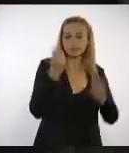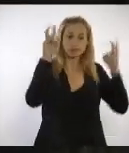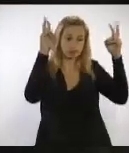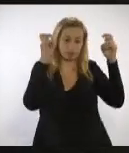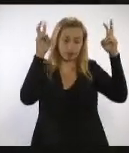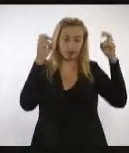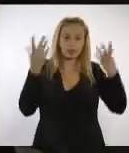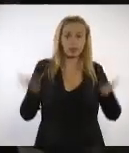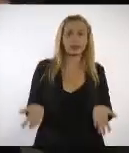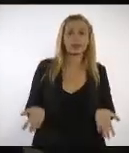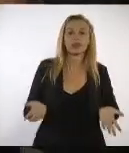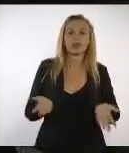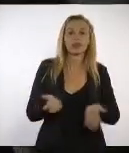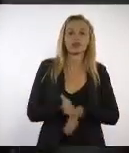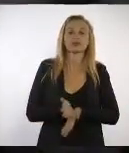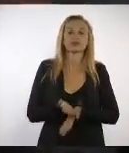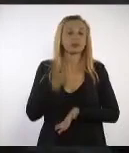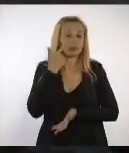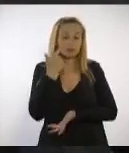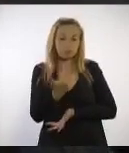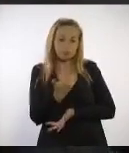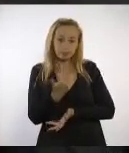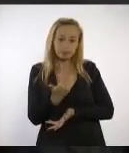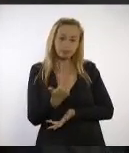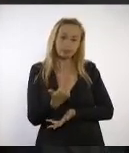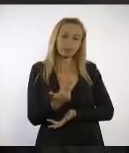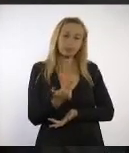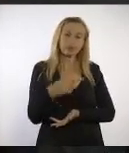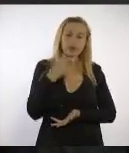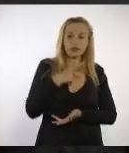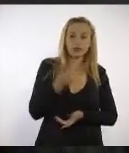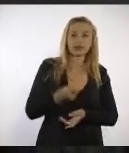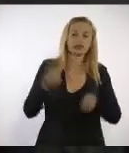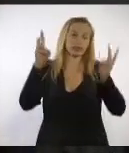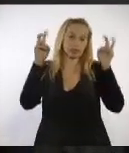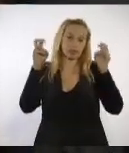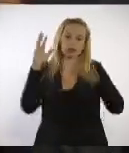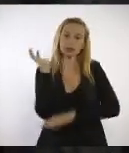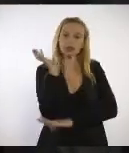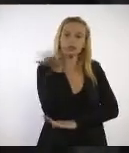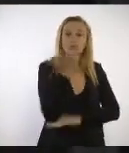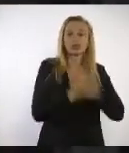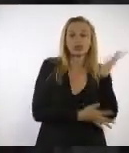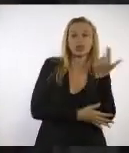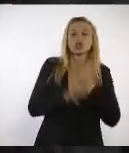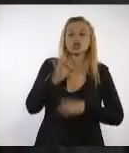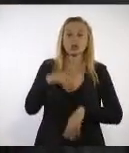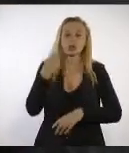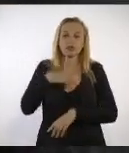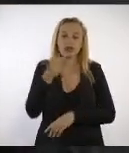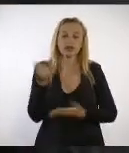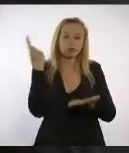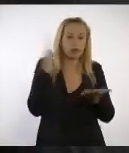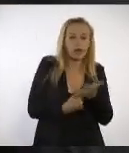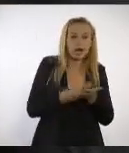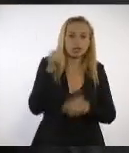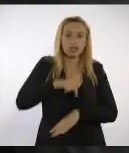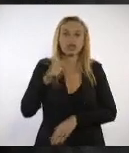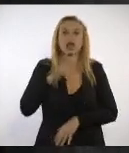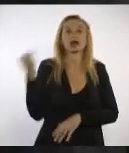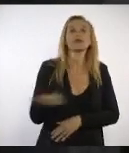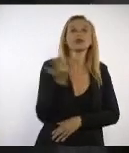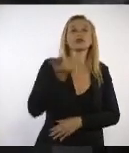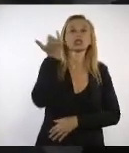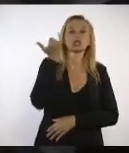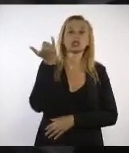por ações oficiais a gente vê suscitar esse debate, a questão ambiental. Então, só para frisar e deixar marcado aqui, que é